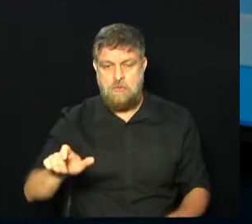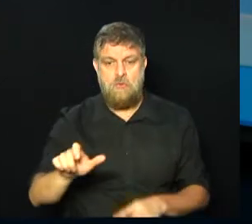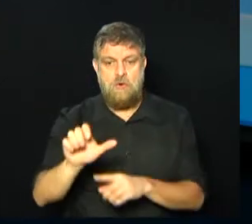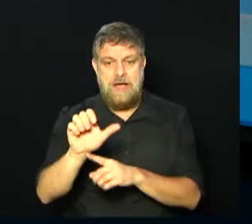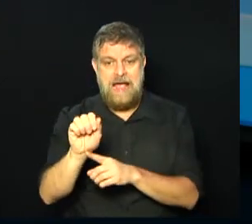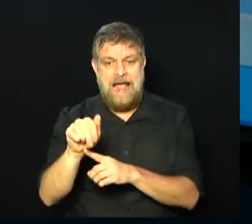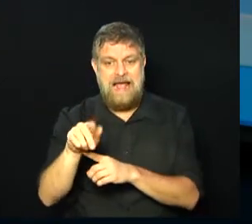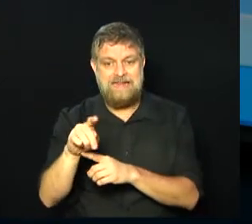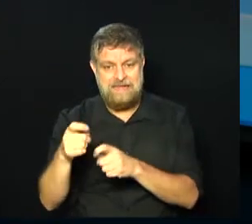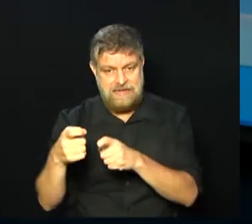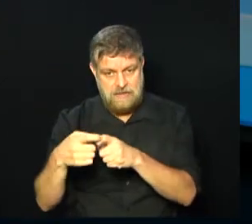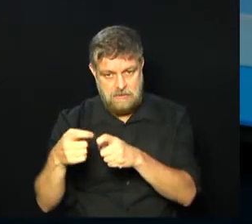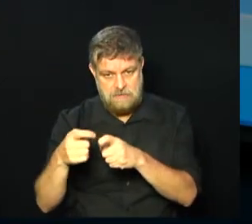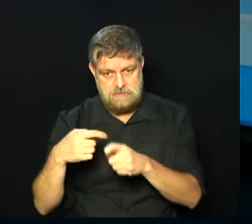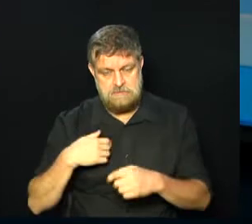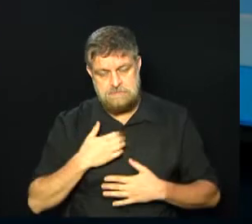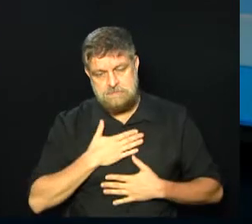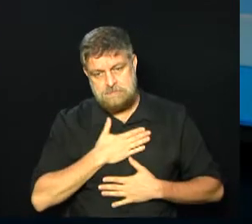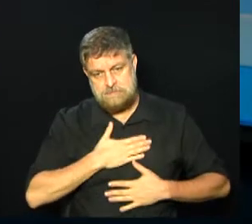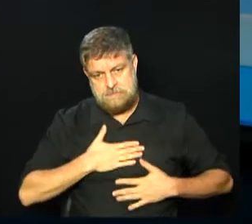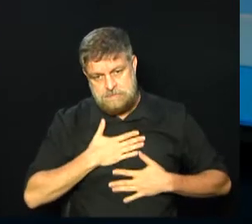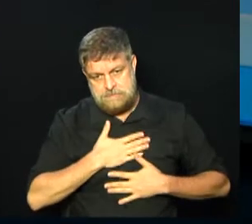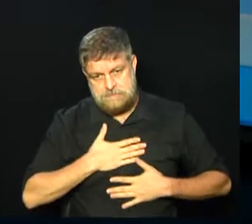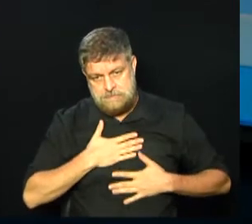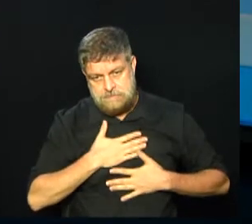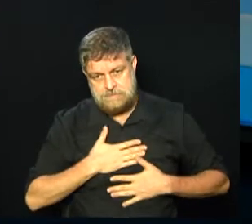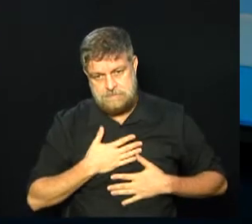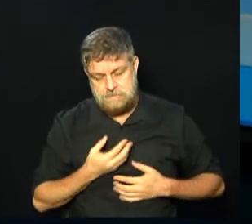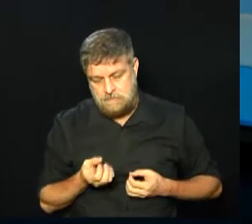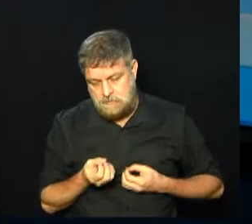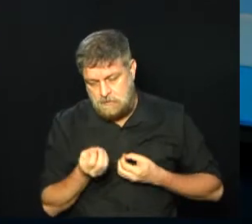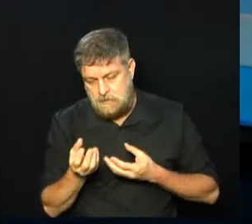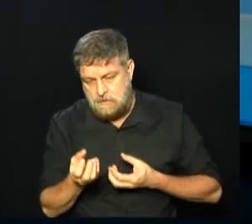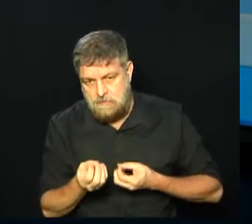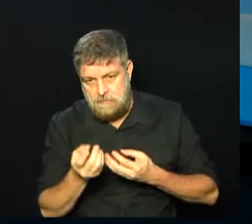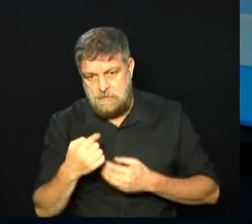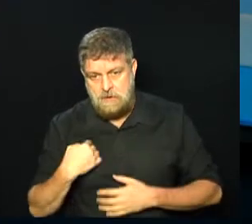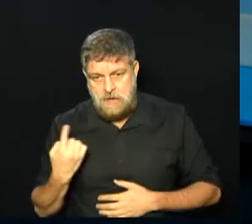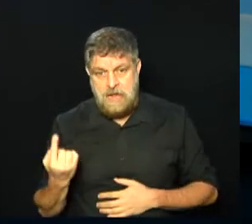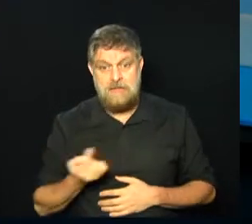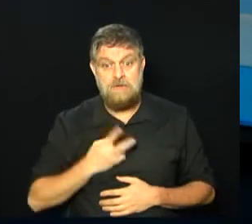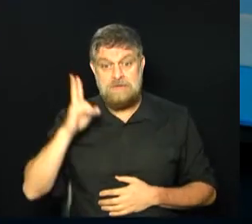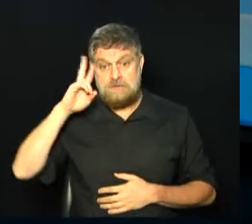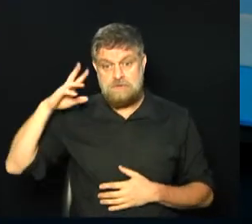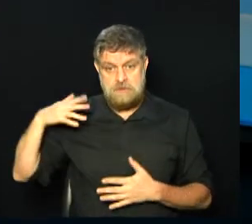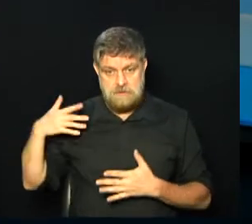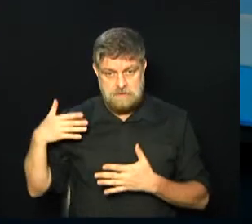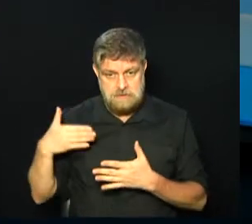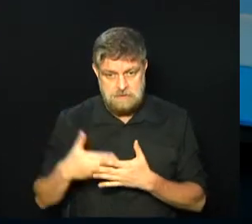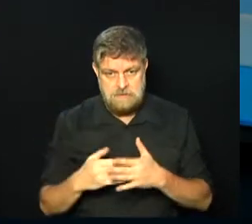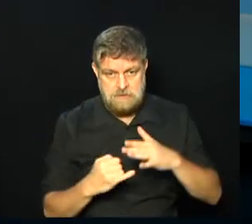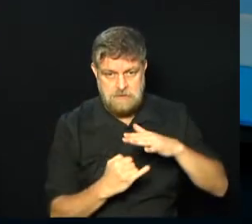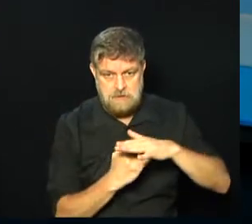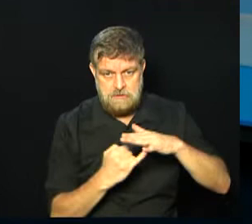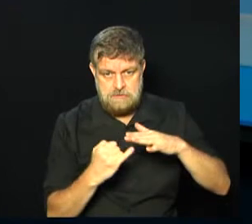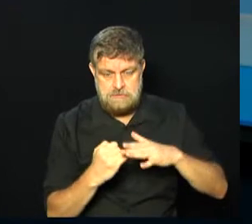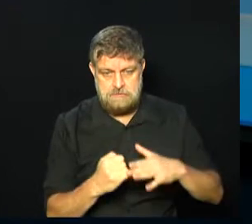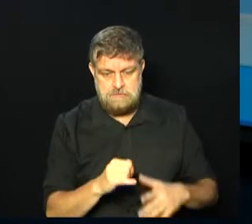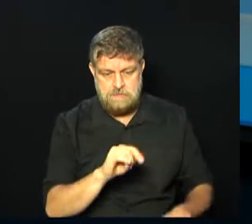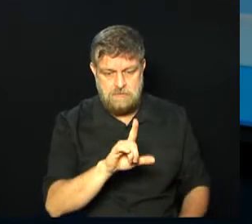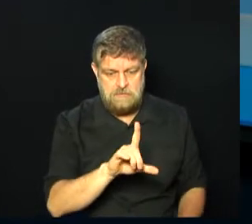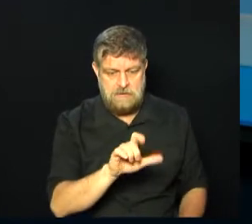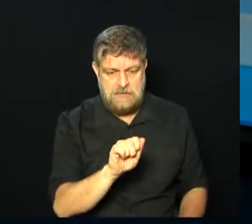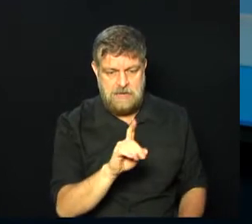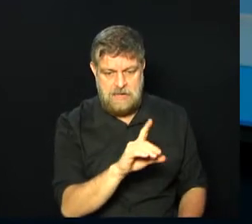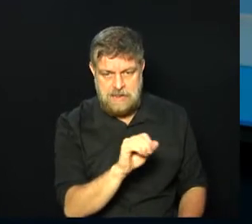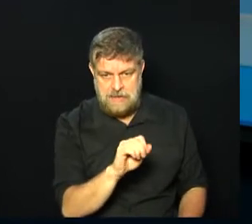uma alegria estar aqui para poder contar um pouco sobre a nossa história. O Instituto Lado a Lado pela Vida é